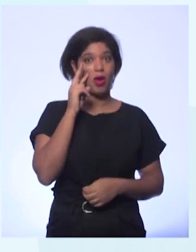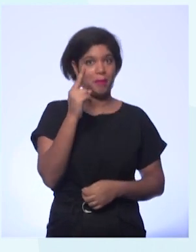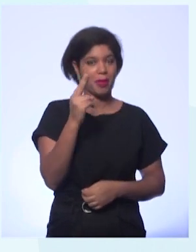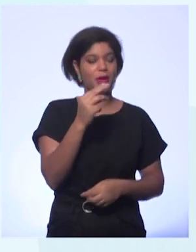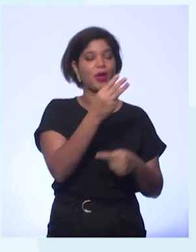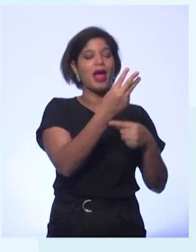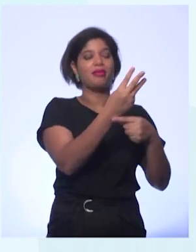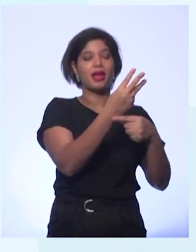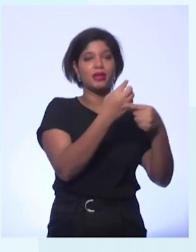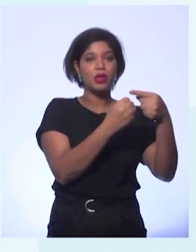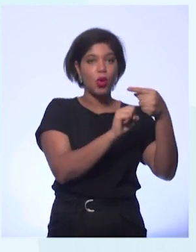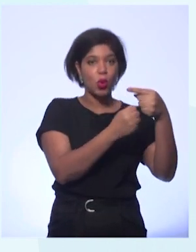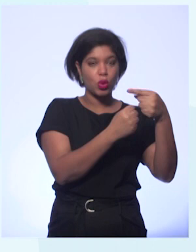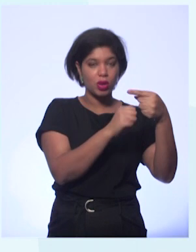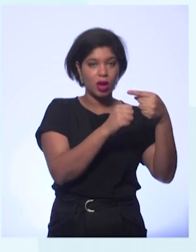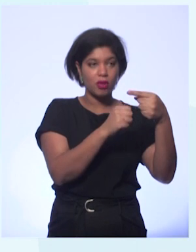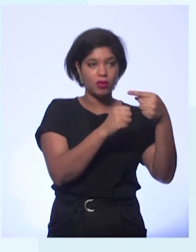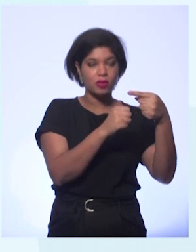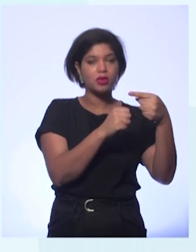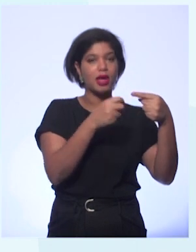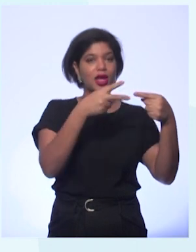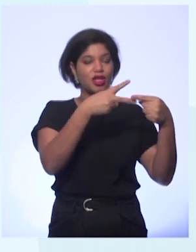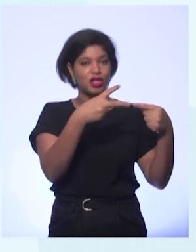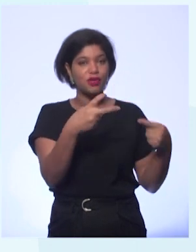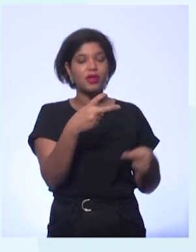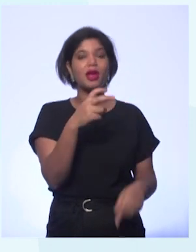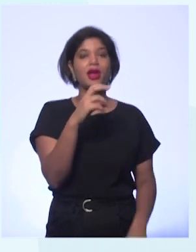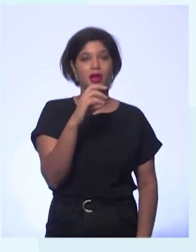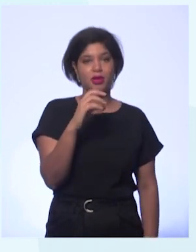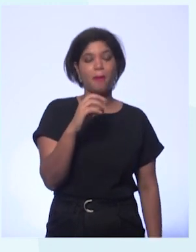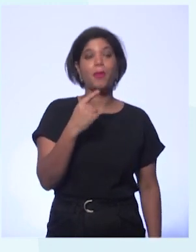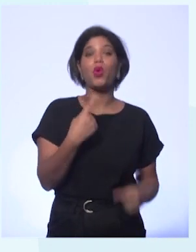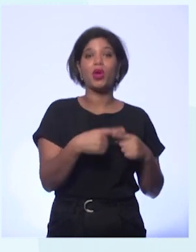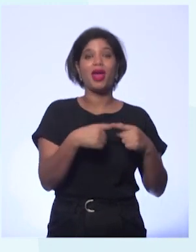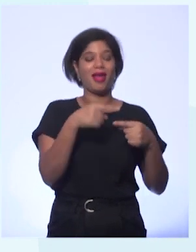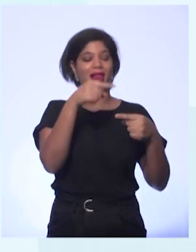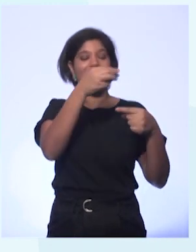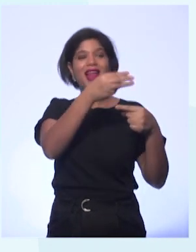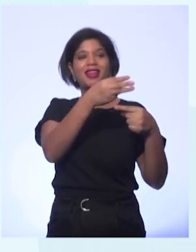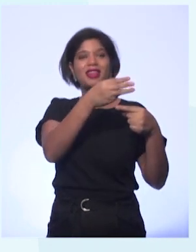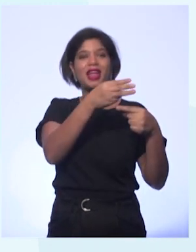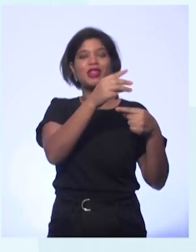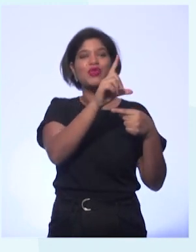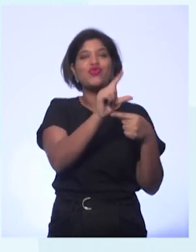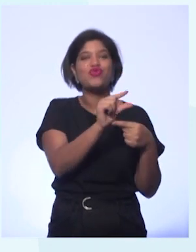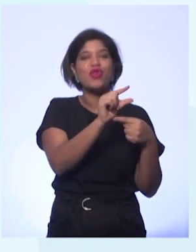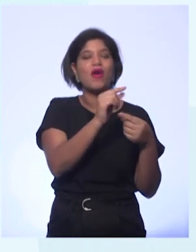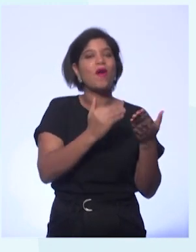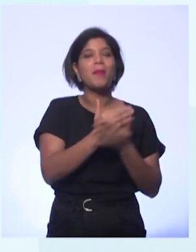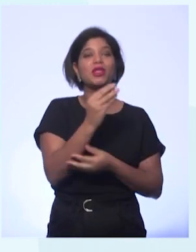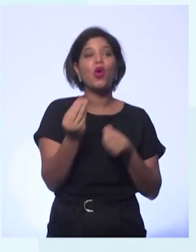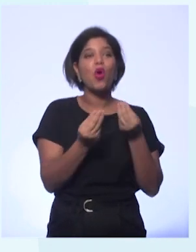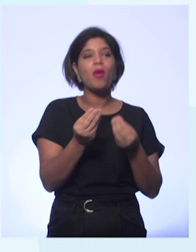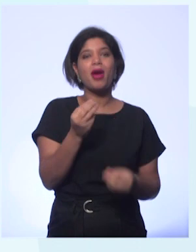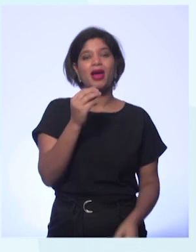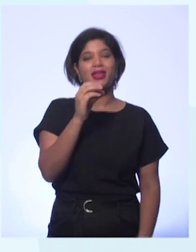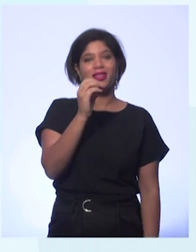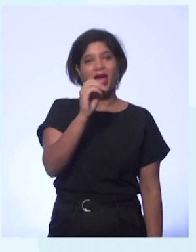exemplo. 3 oitavos. Se eu dividir 3 por 8, como 3 é menor que 8, eu vou começar a divisão já com 0, então,